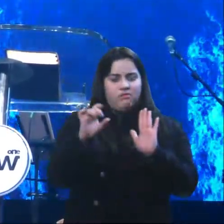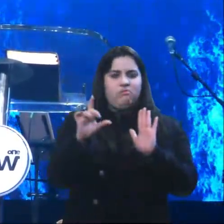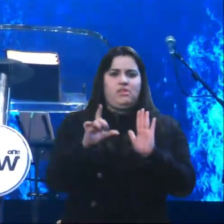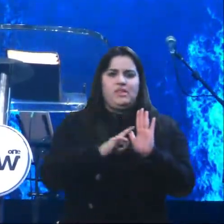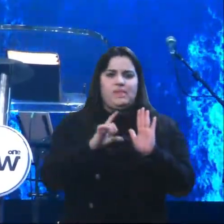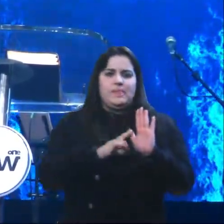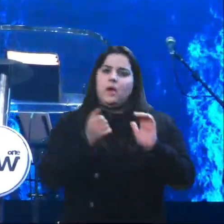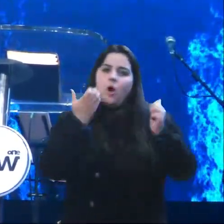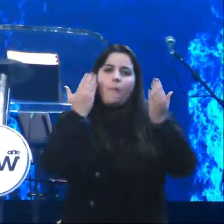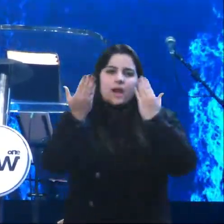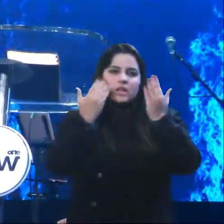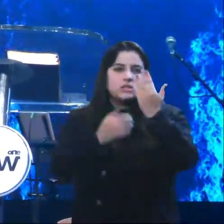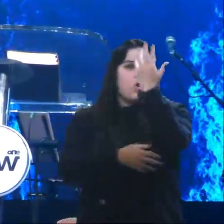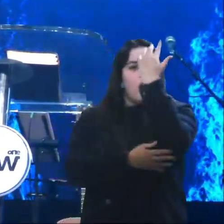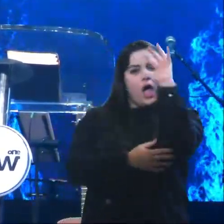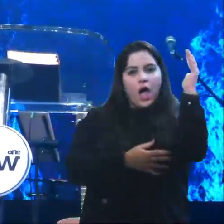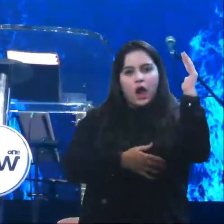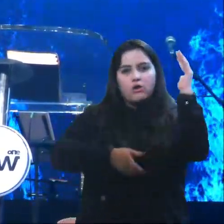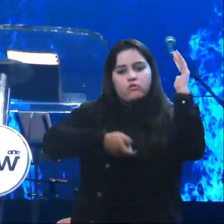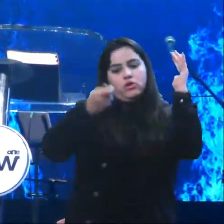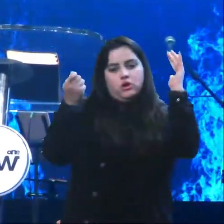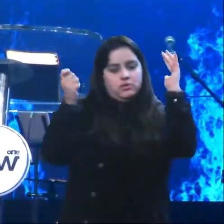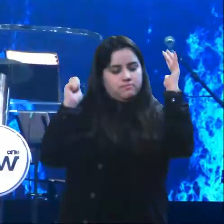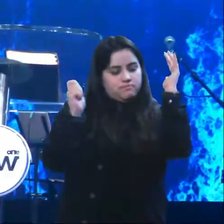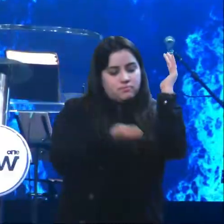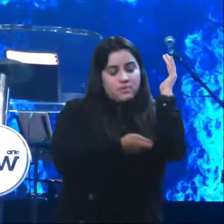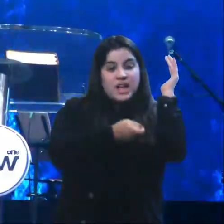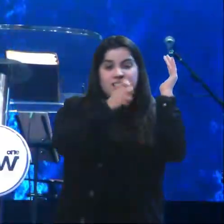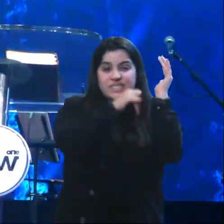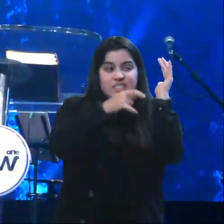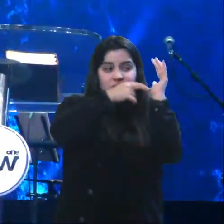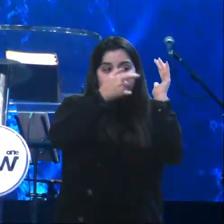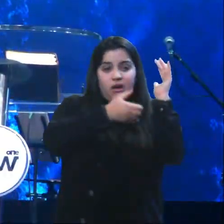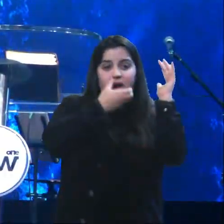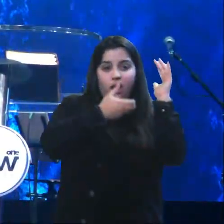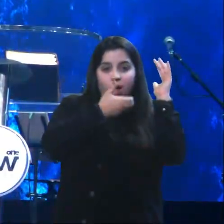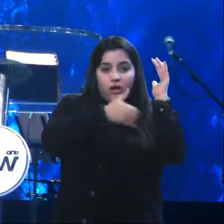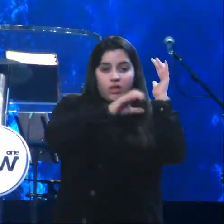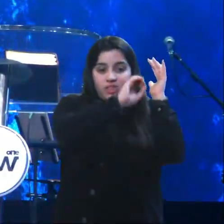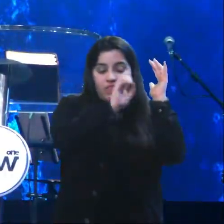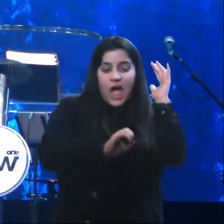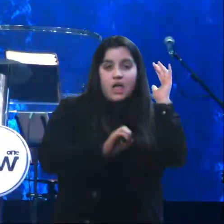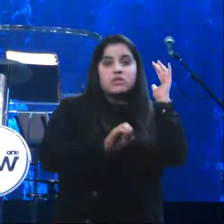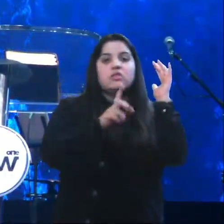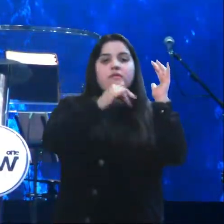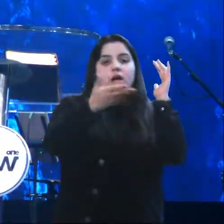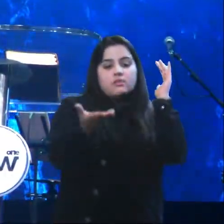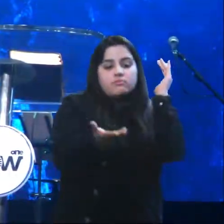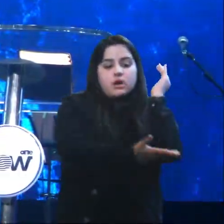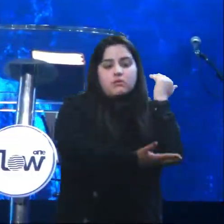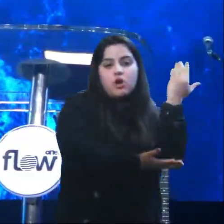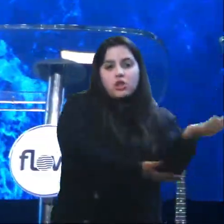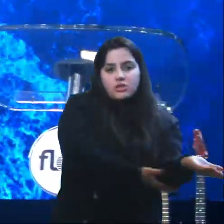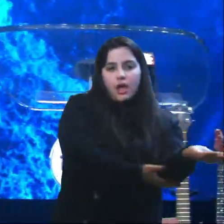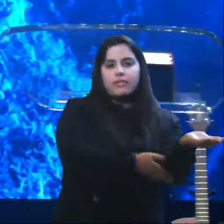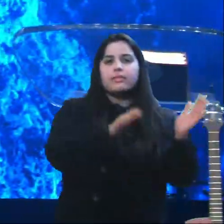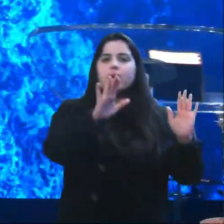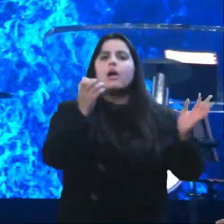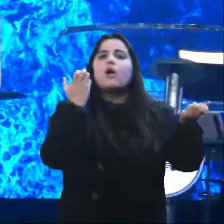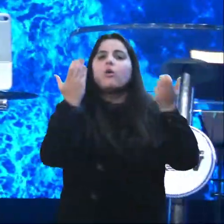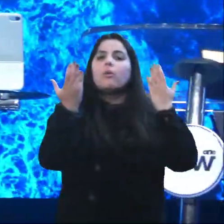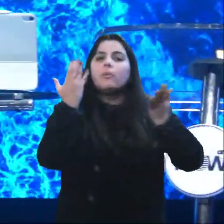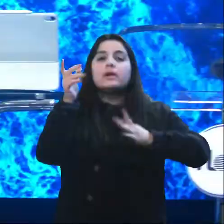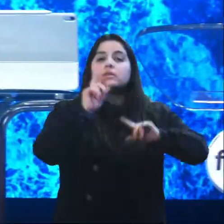à raiz das árvores, e toda árvore que não der bom fruto será cortada e lançada no fogo. Primeiro ele